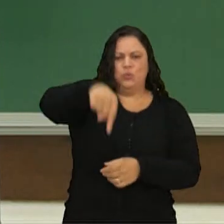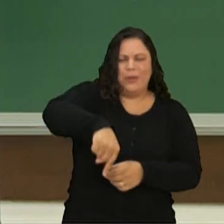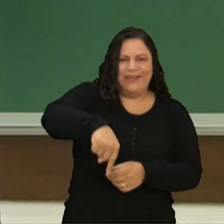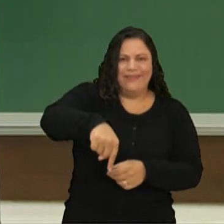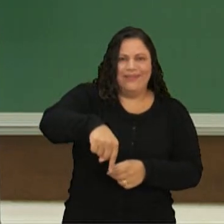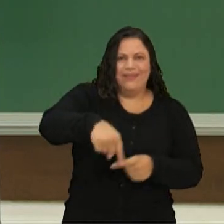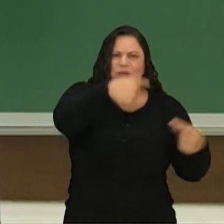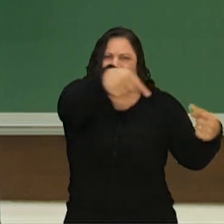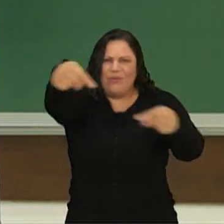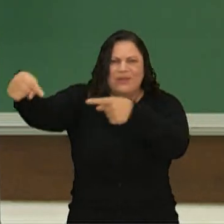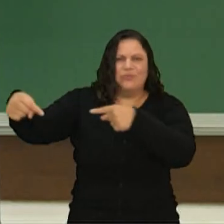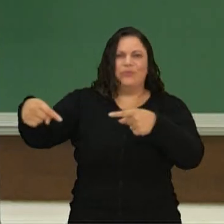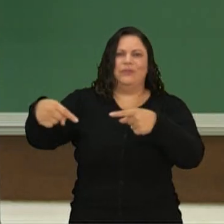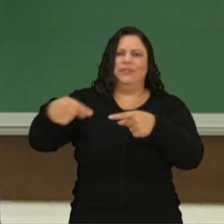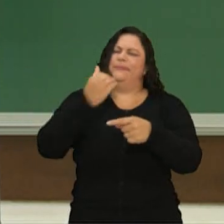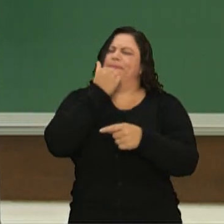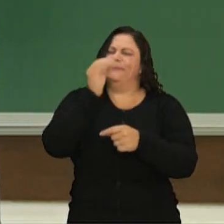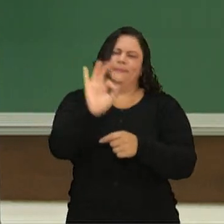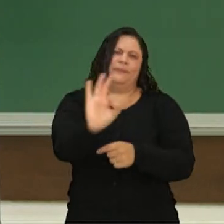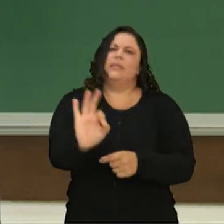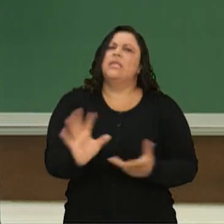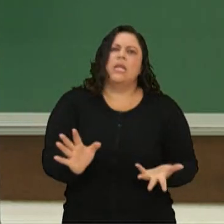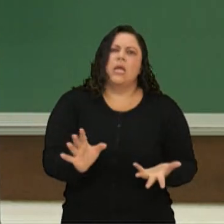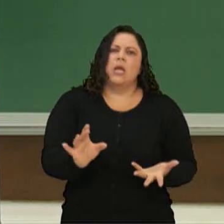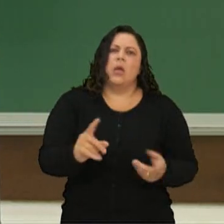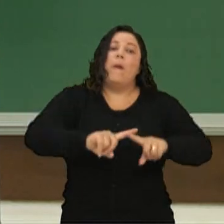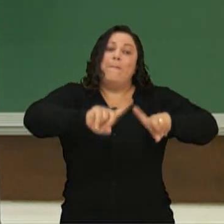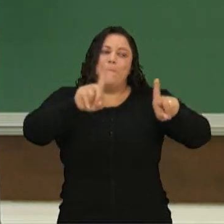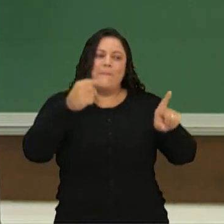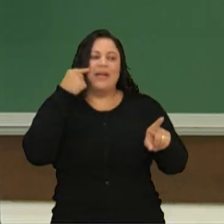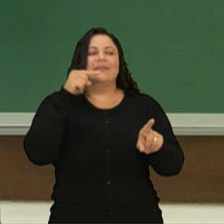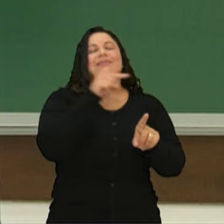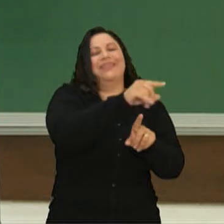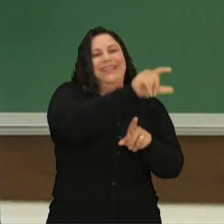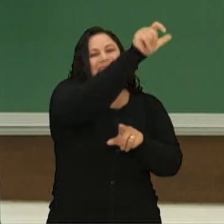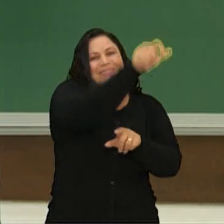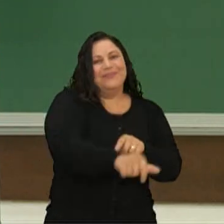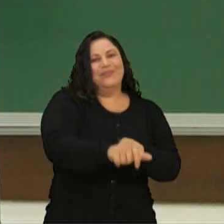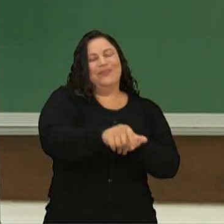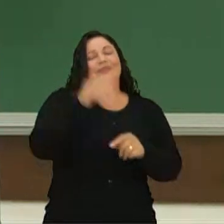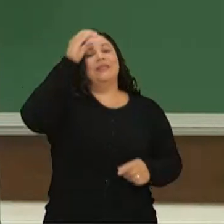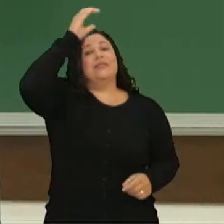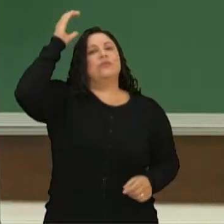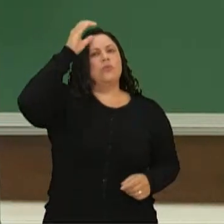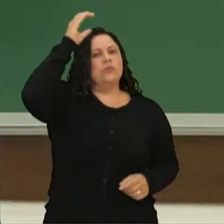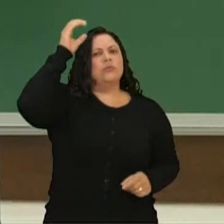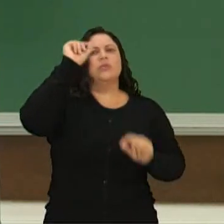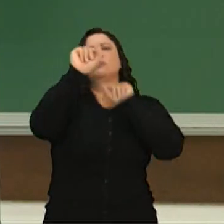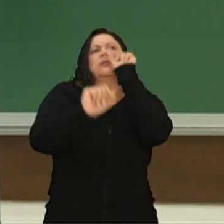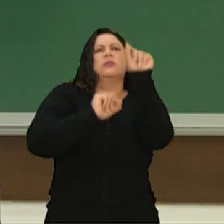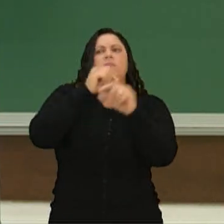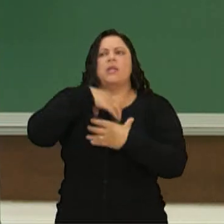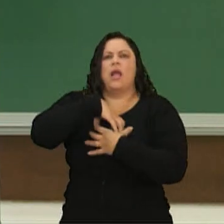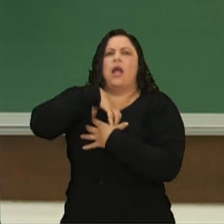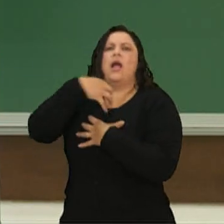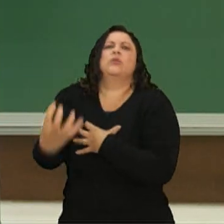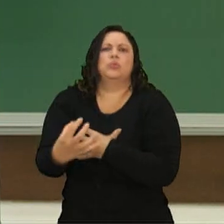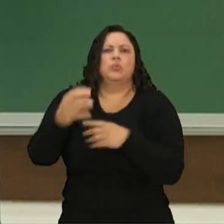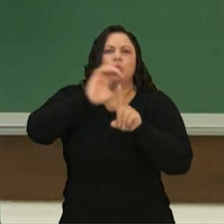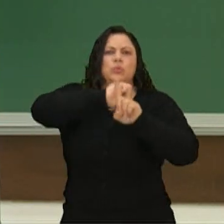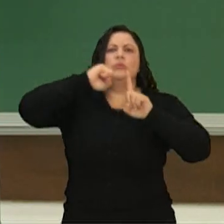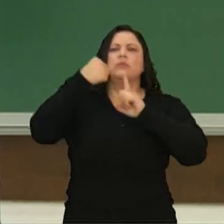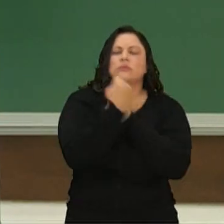que as pessoas tomassem consciência daquilo que elas estavam fazendo em sociedade, violentando o